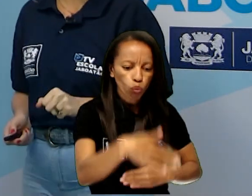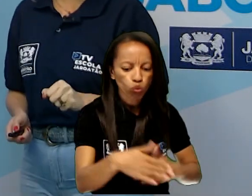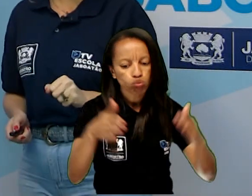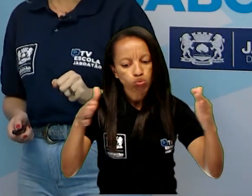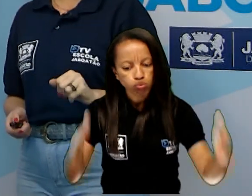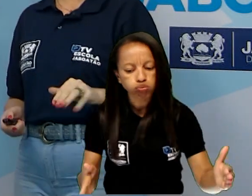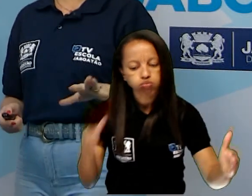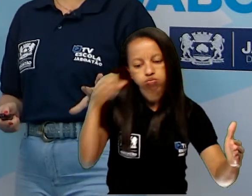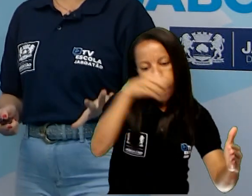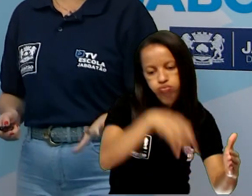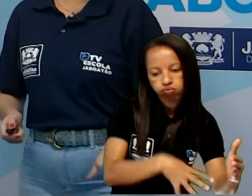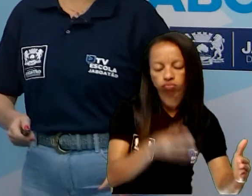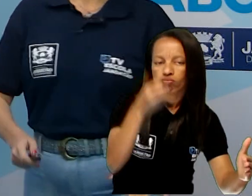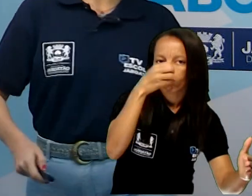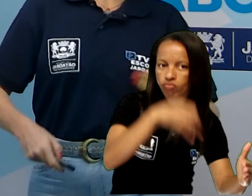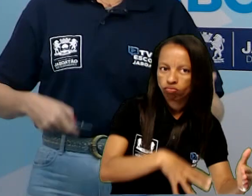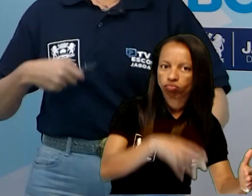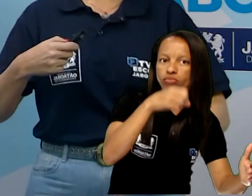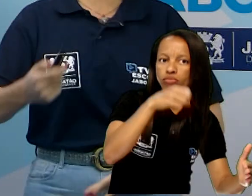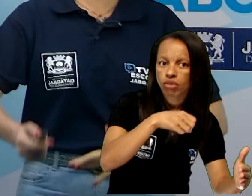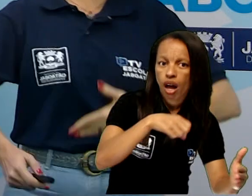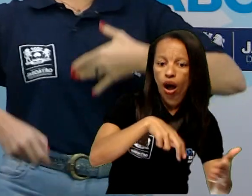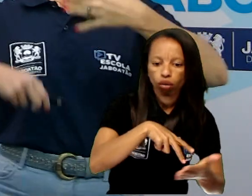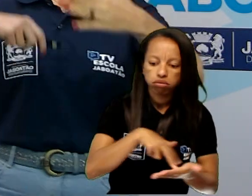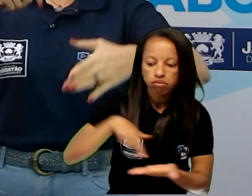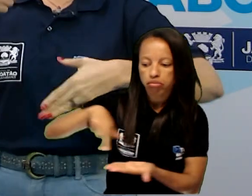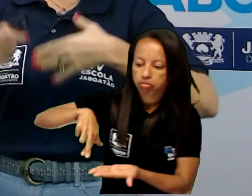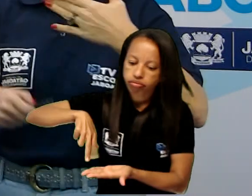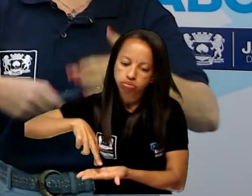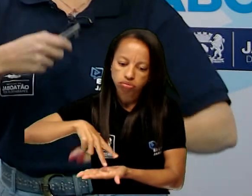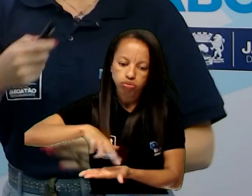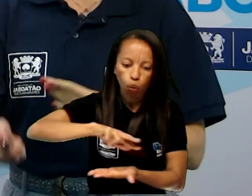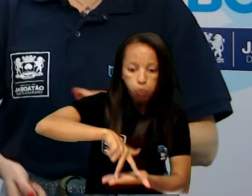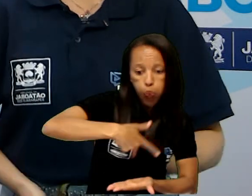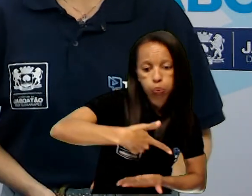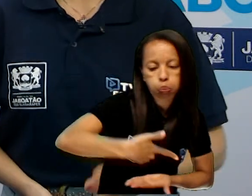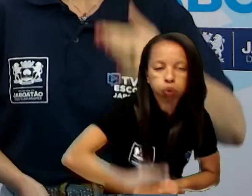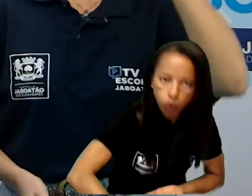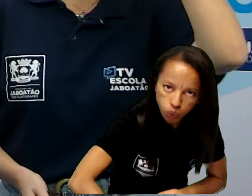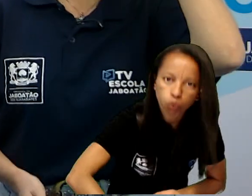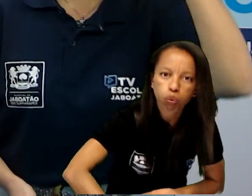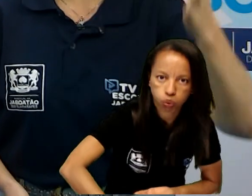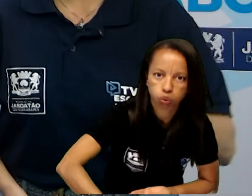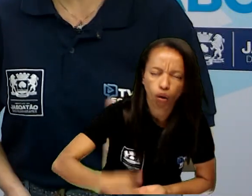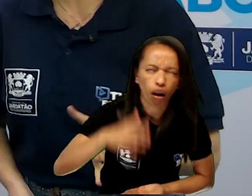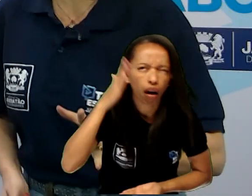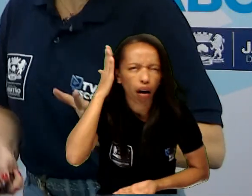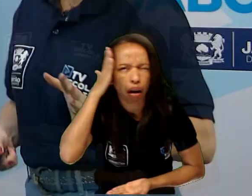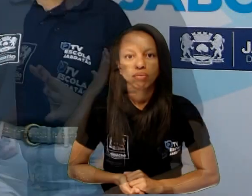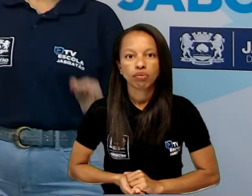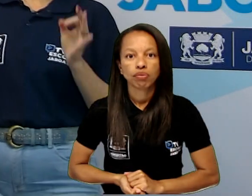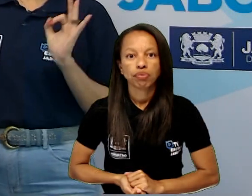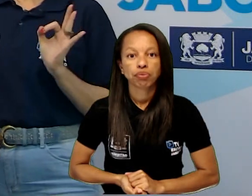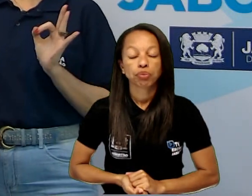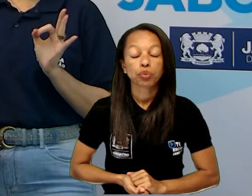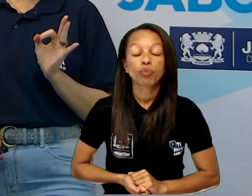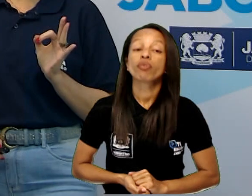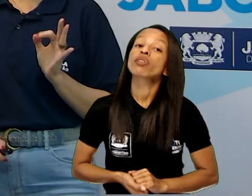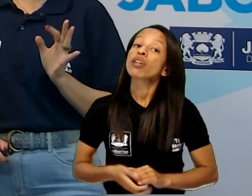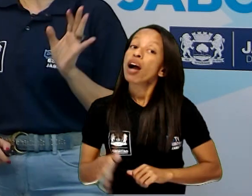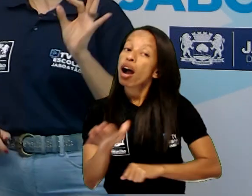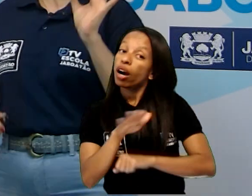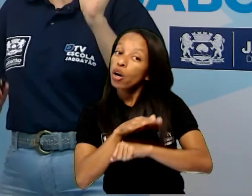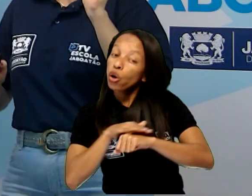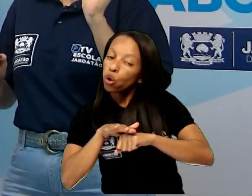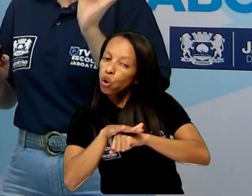pela casa, porque a pessoa pode escorregar, tropeçar, cair, bater com a cabeça. Vamos falar